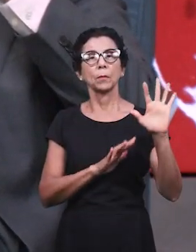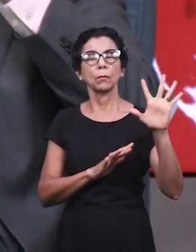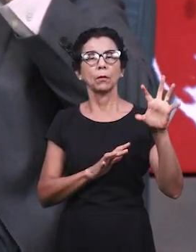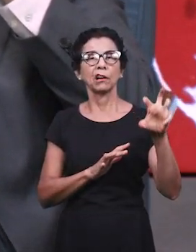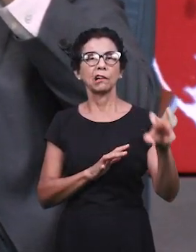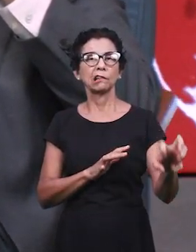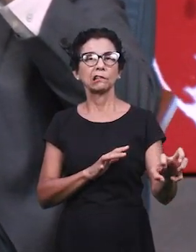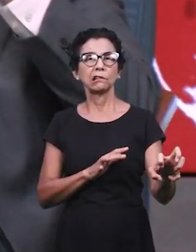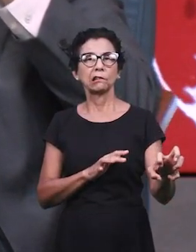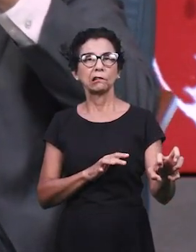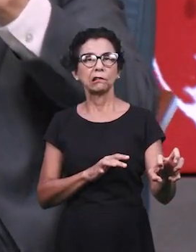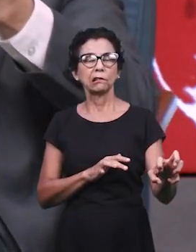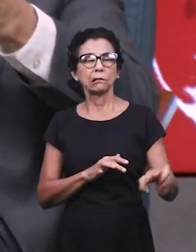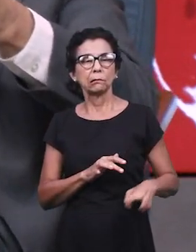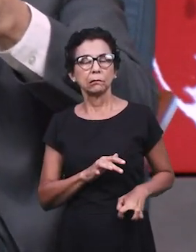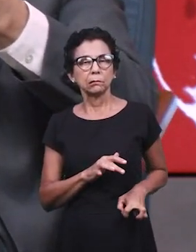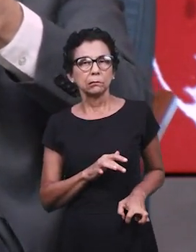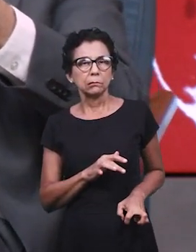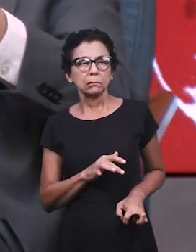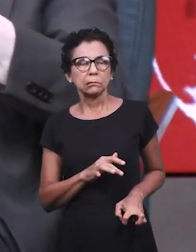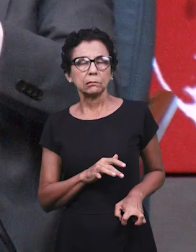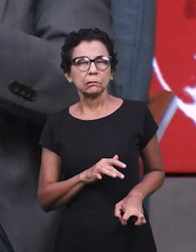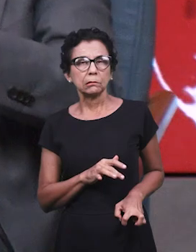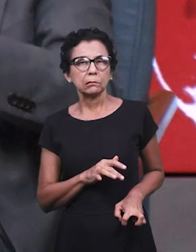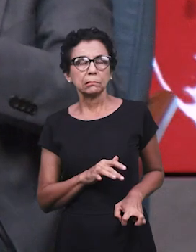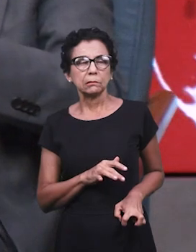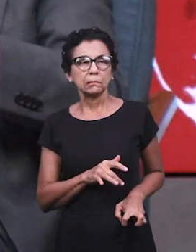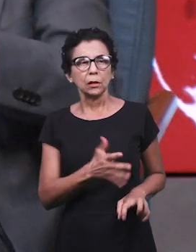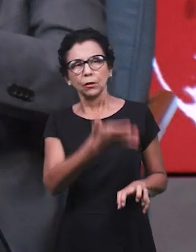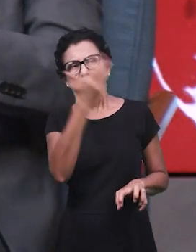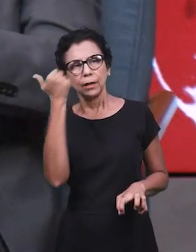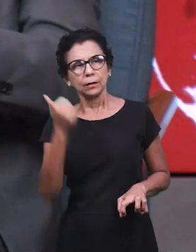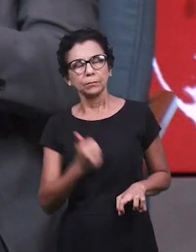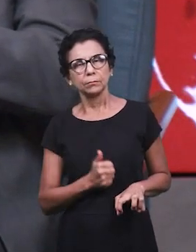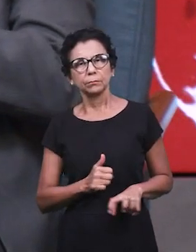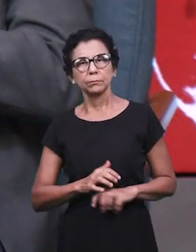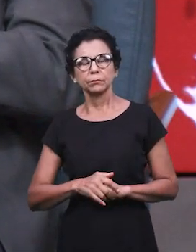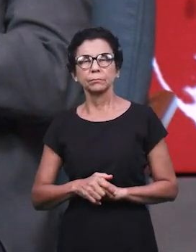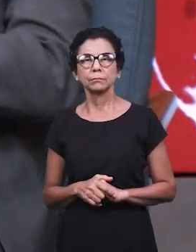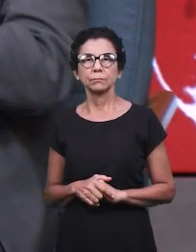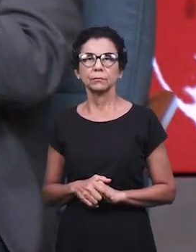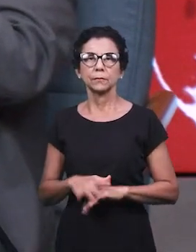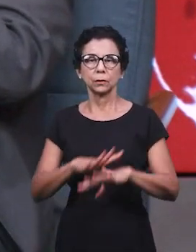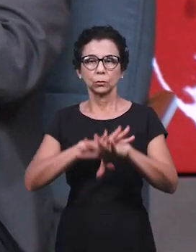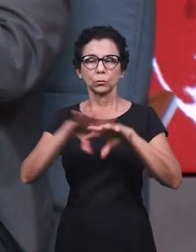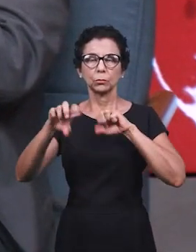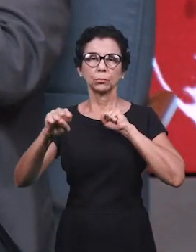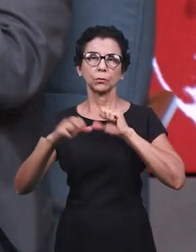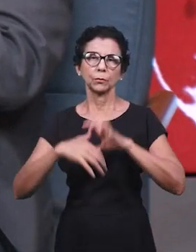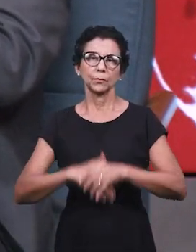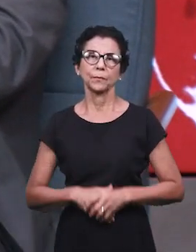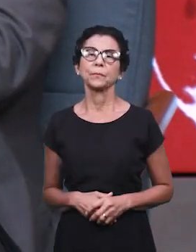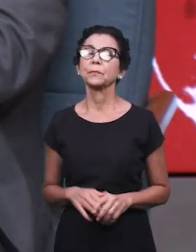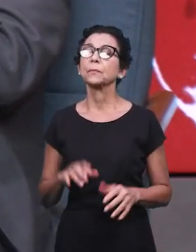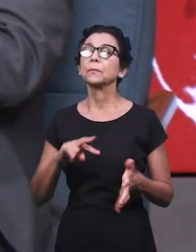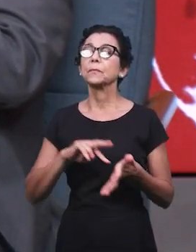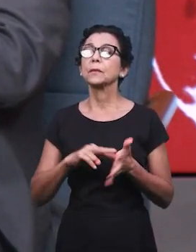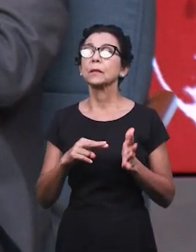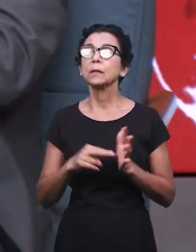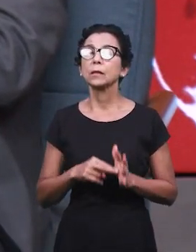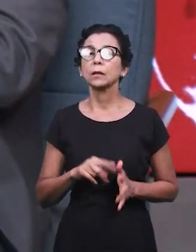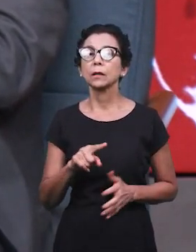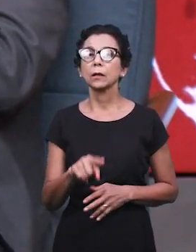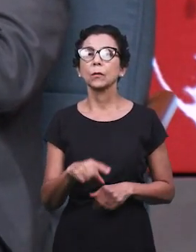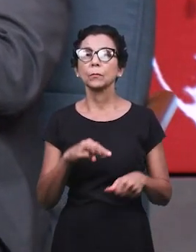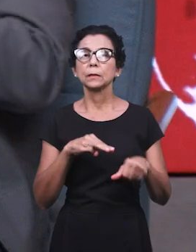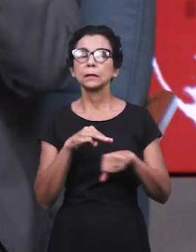Né? Por quê? Sai para fora. O ministério hoje, ele tem que estar fora do mundo, fora das coisas do mundo. Por quê? Porque ele tem que